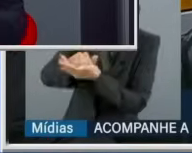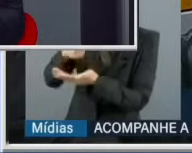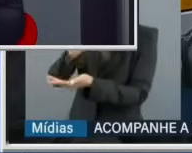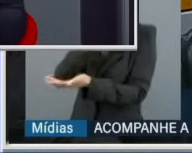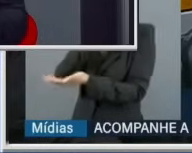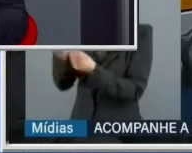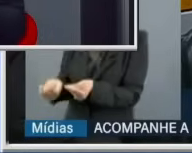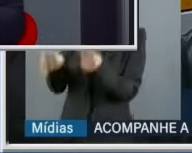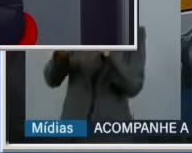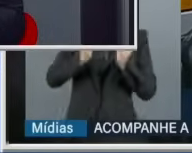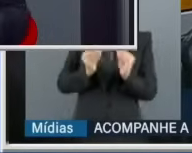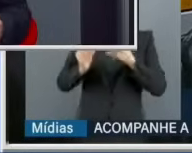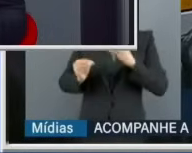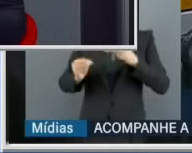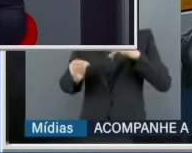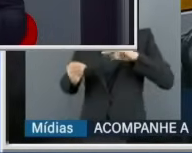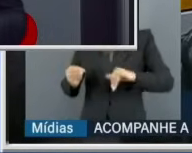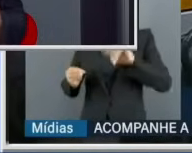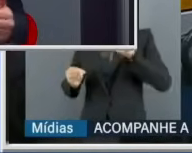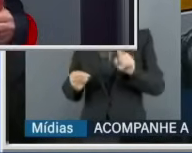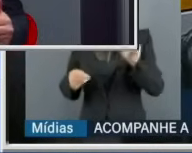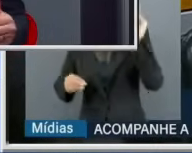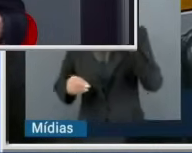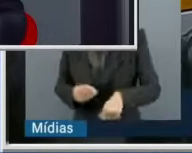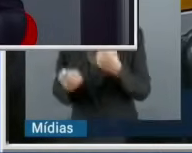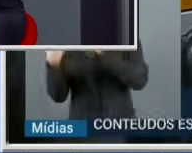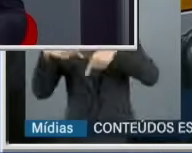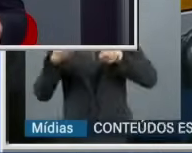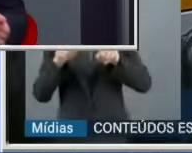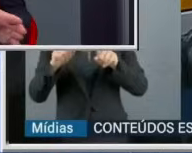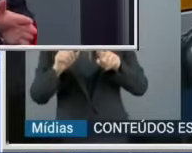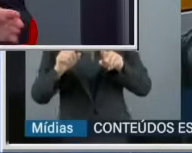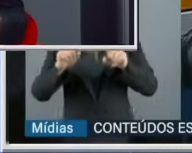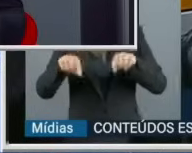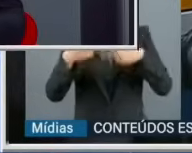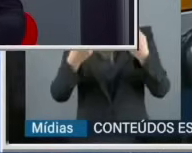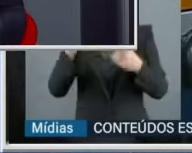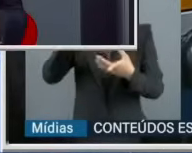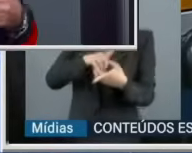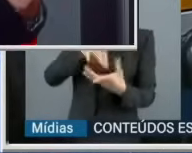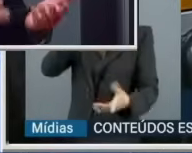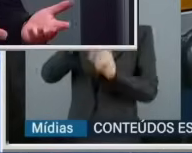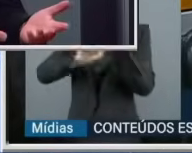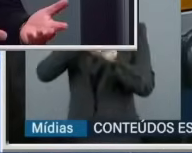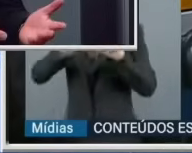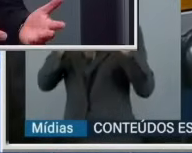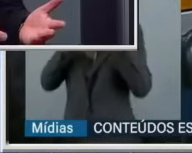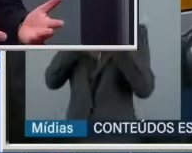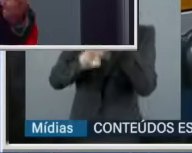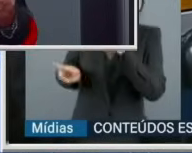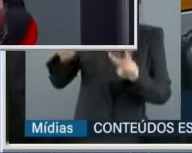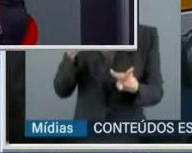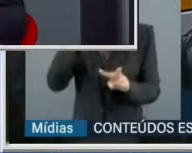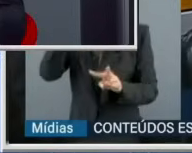é que quando você limita a sua tese de investigação, as suas frentes de investigação, sem testá-las,